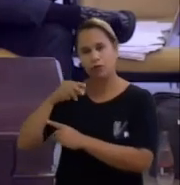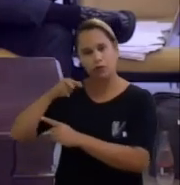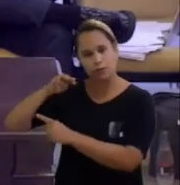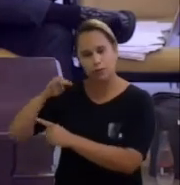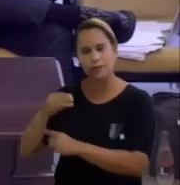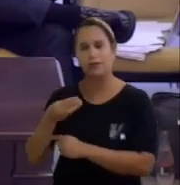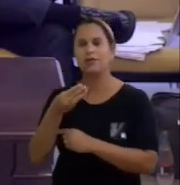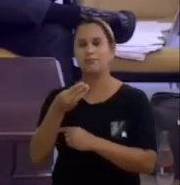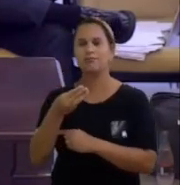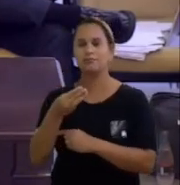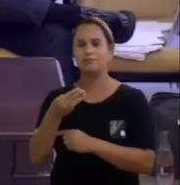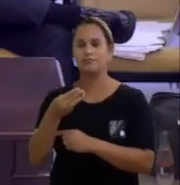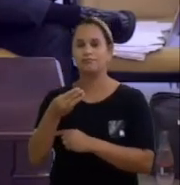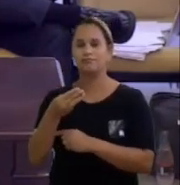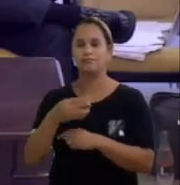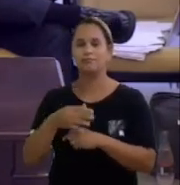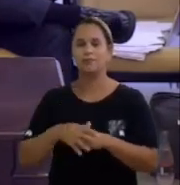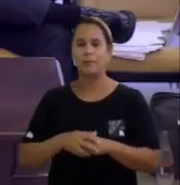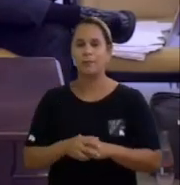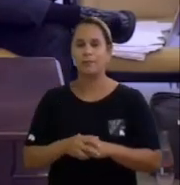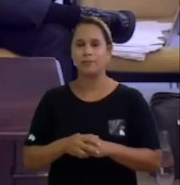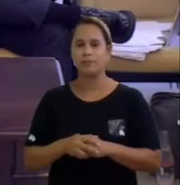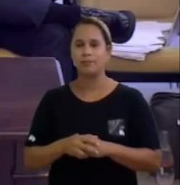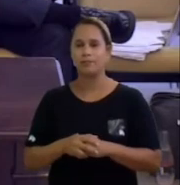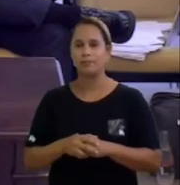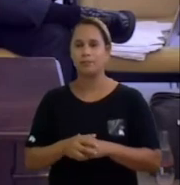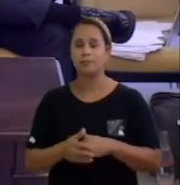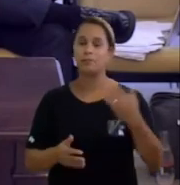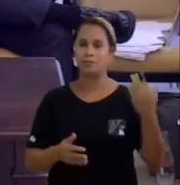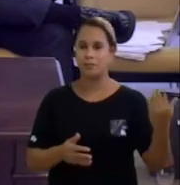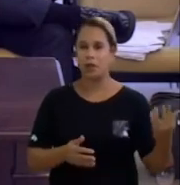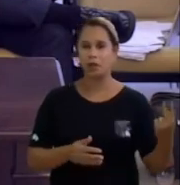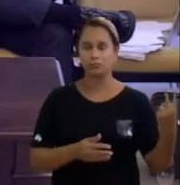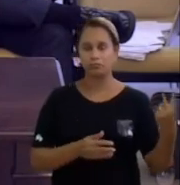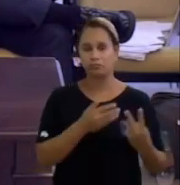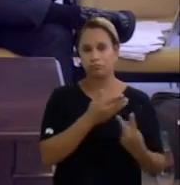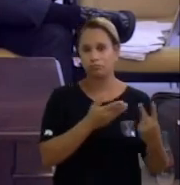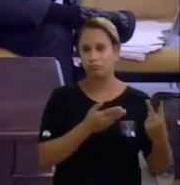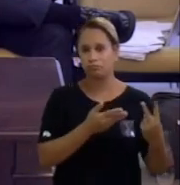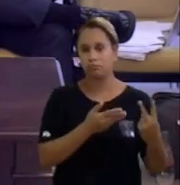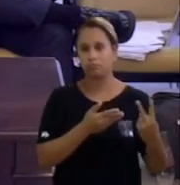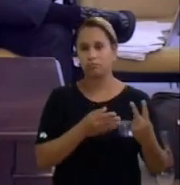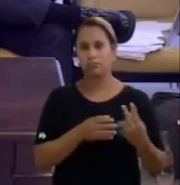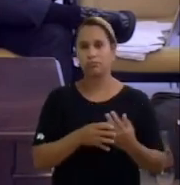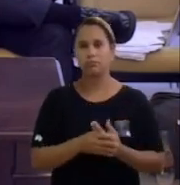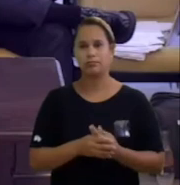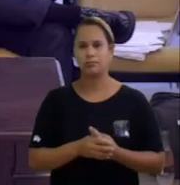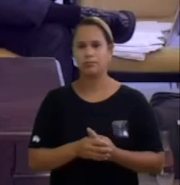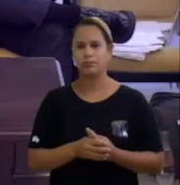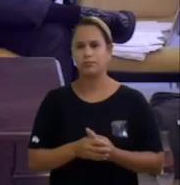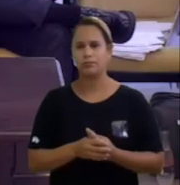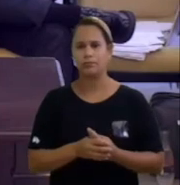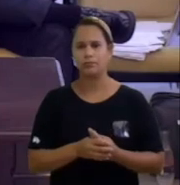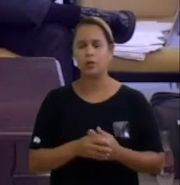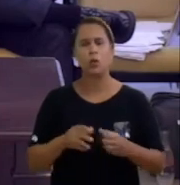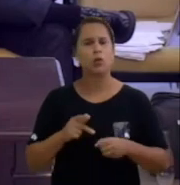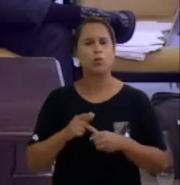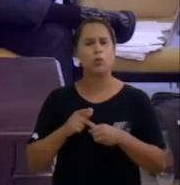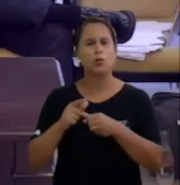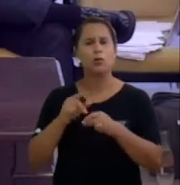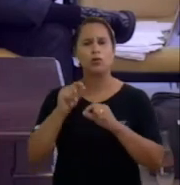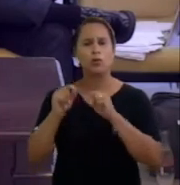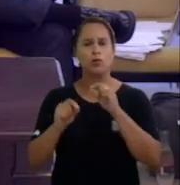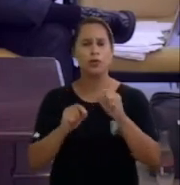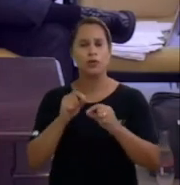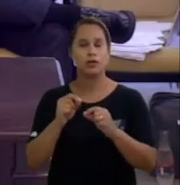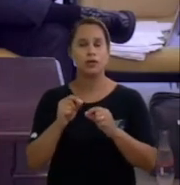2.637.552,60. Para 2 alvos. Se considerar a conta da Procuradoria Regional Eleitoral, metade, são 2